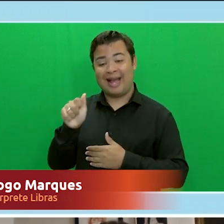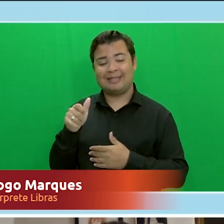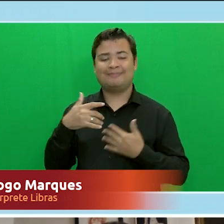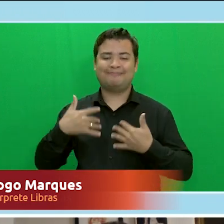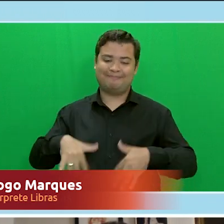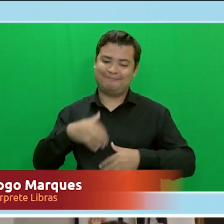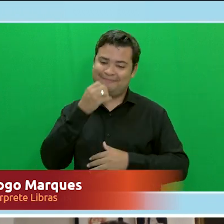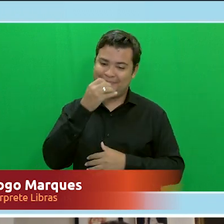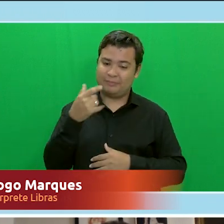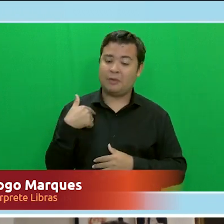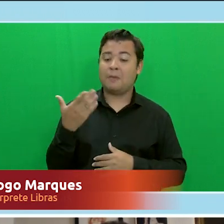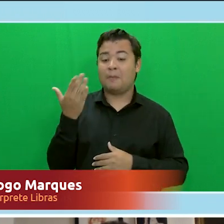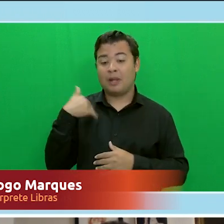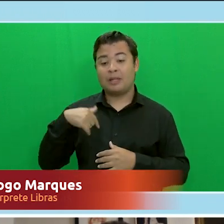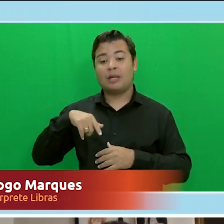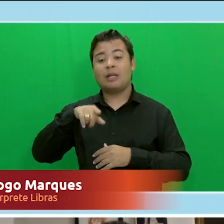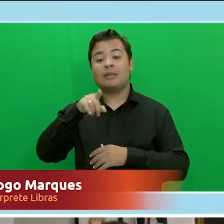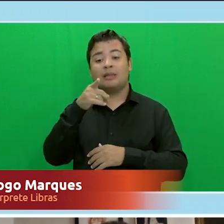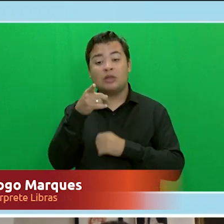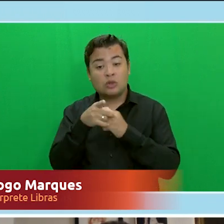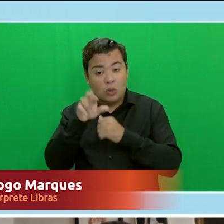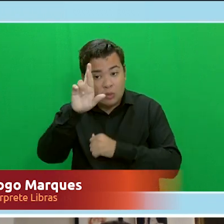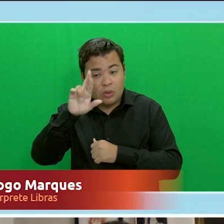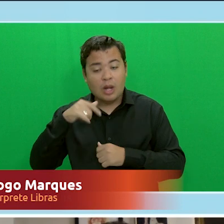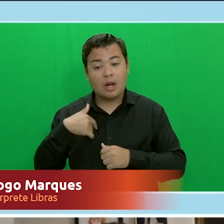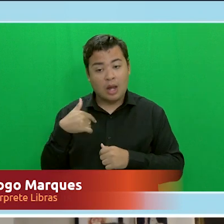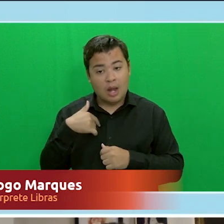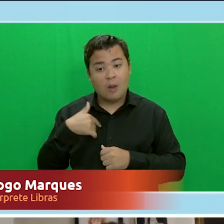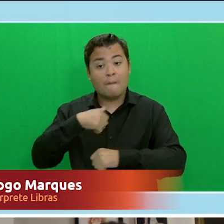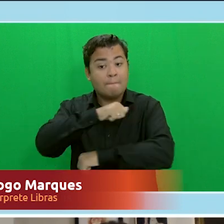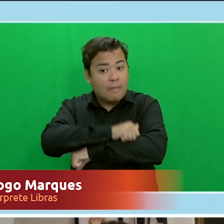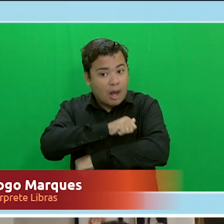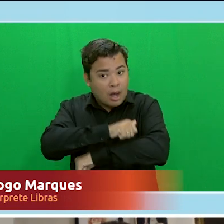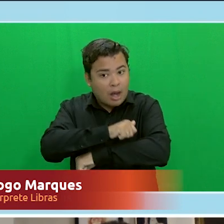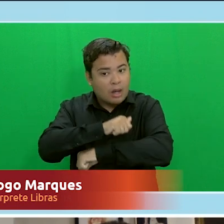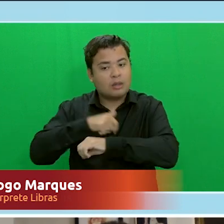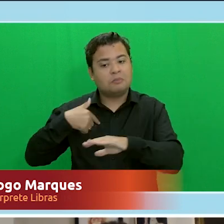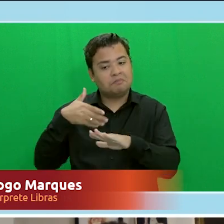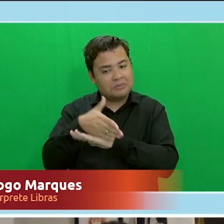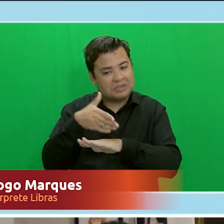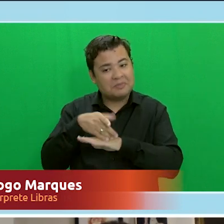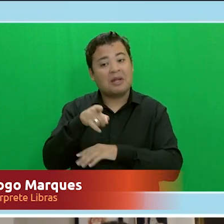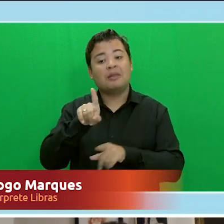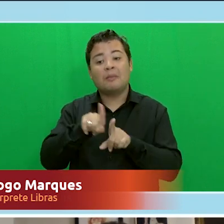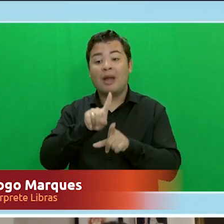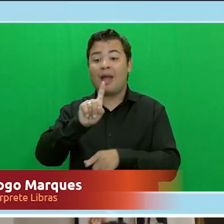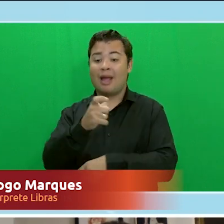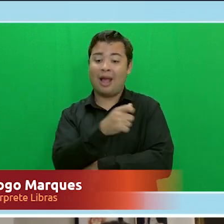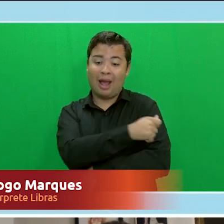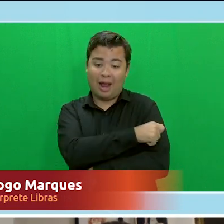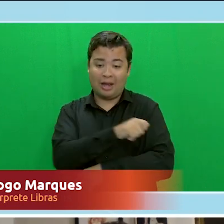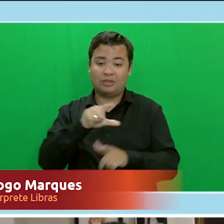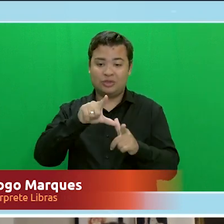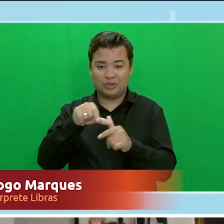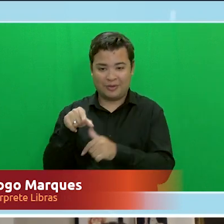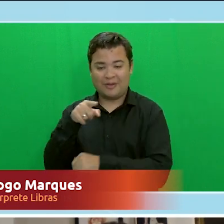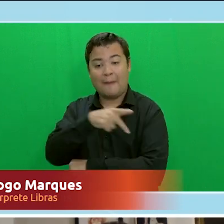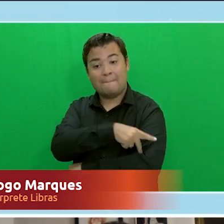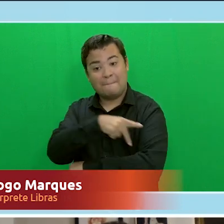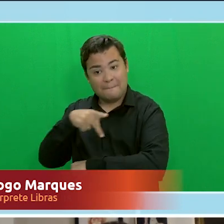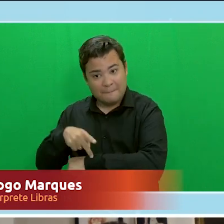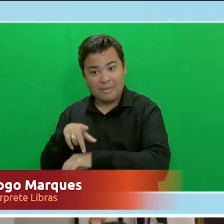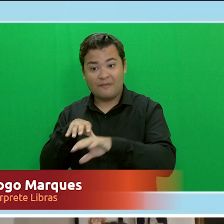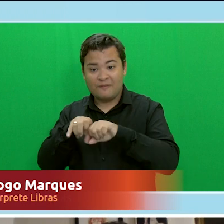IESA. Eu participei da banca de doutorado dela, ela fez mestrado e doutorado aqui, foi aluna da Geografia, ela